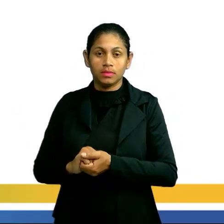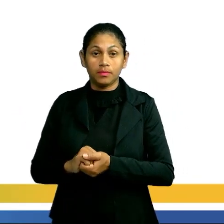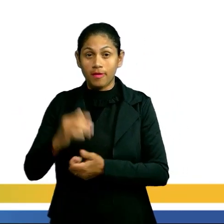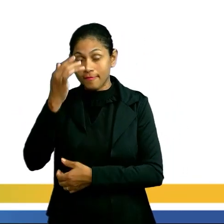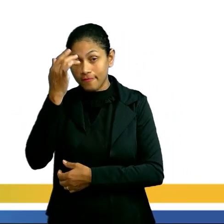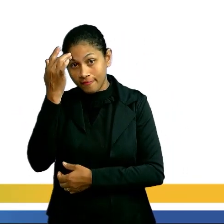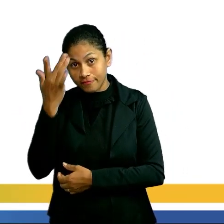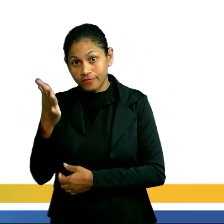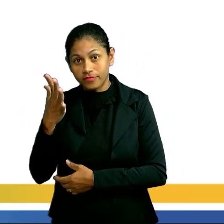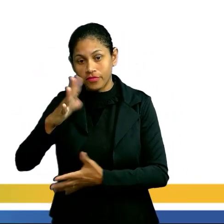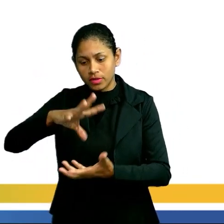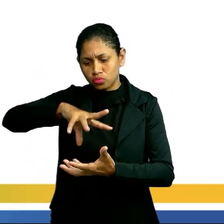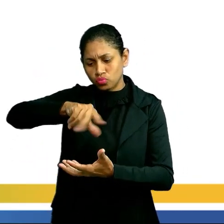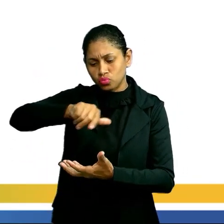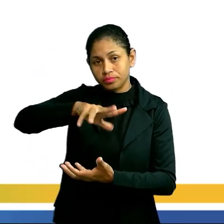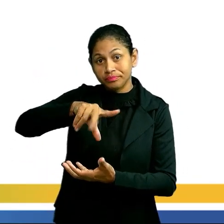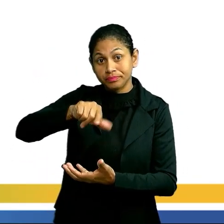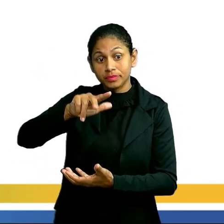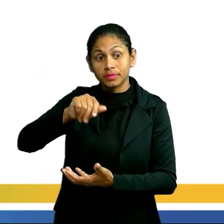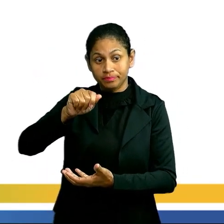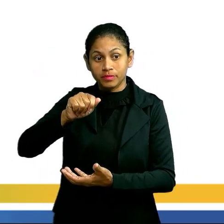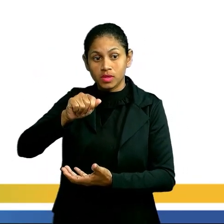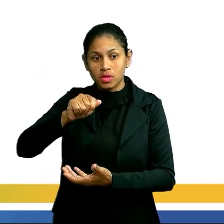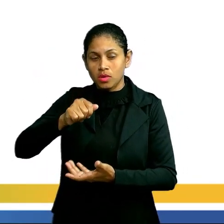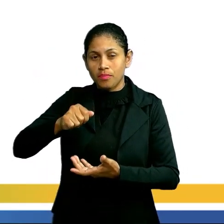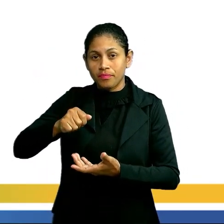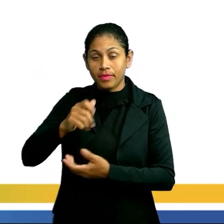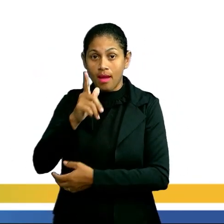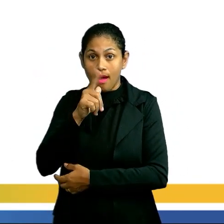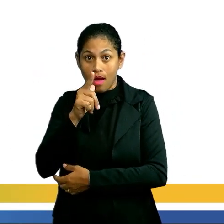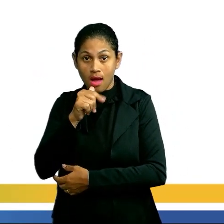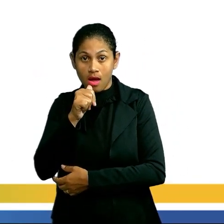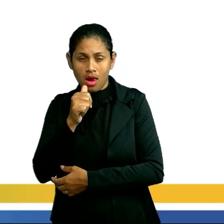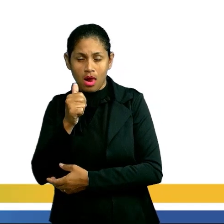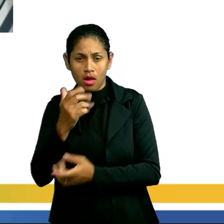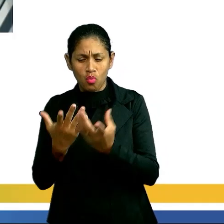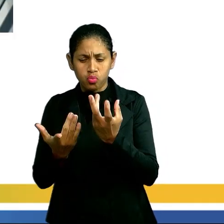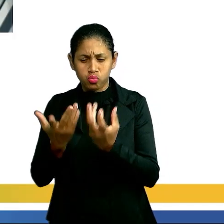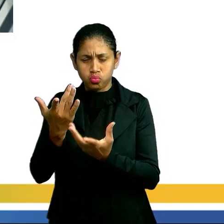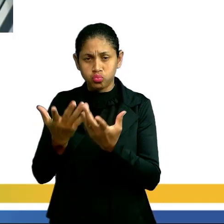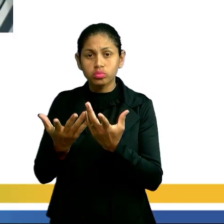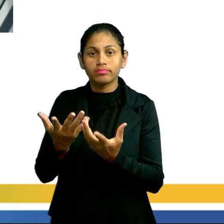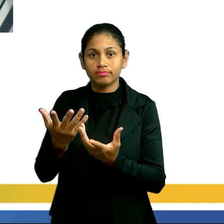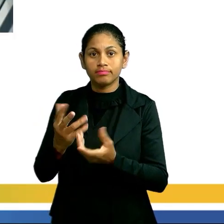facilmente retirada a tampa, está sendo submetido, a uma água quente.